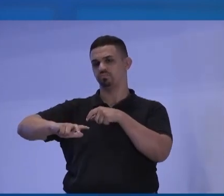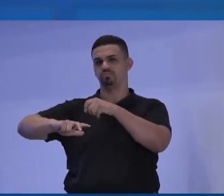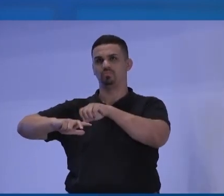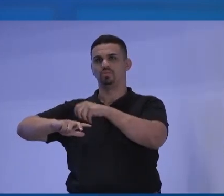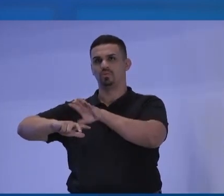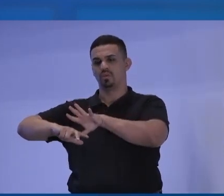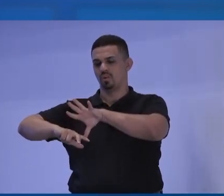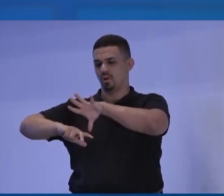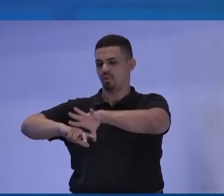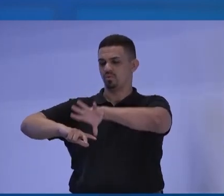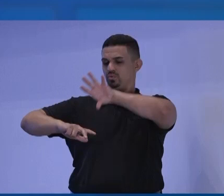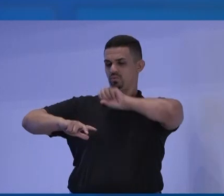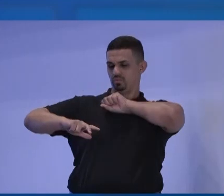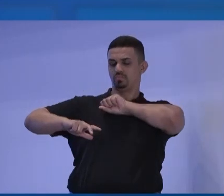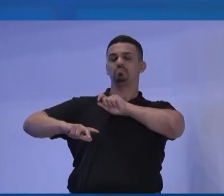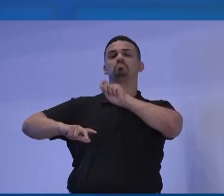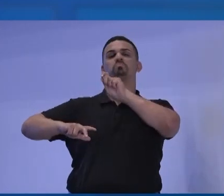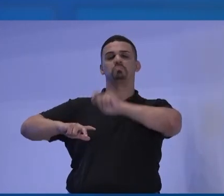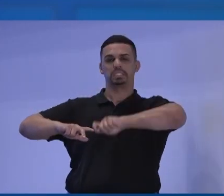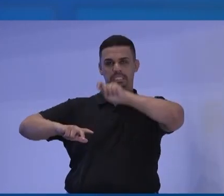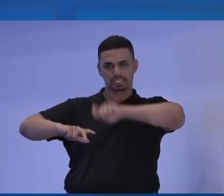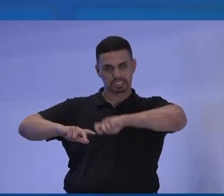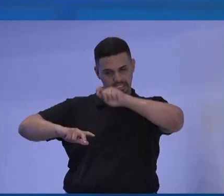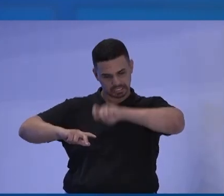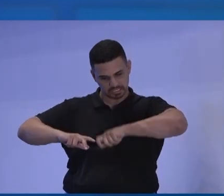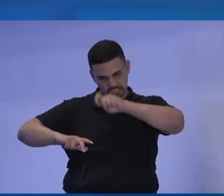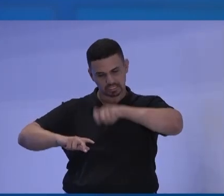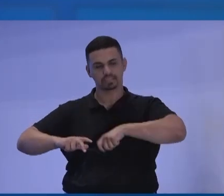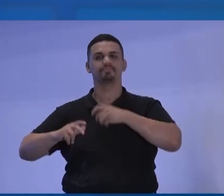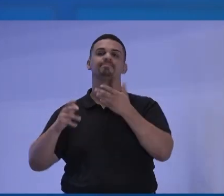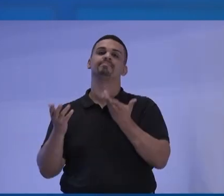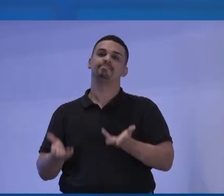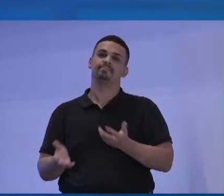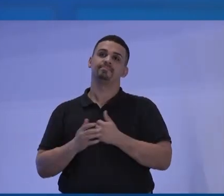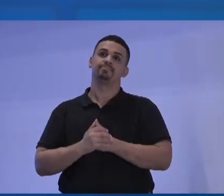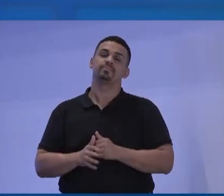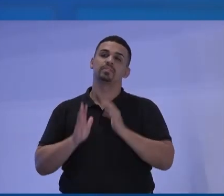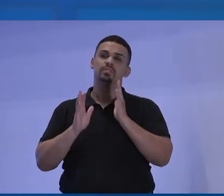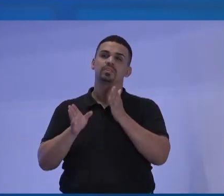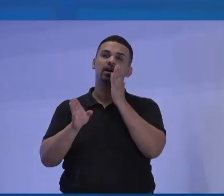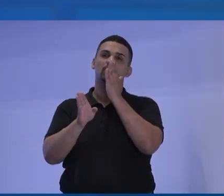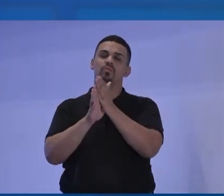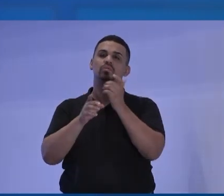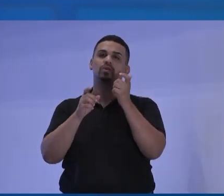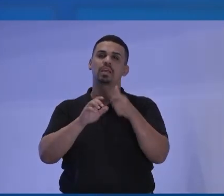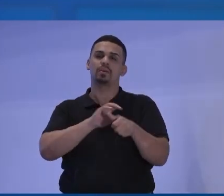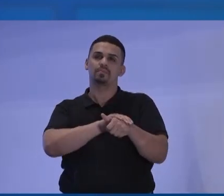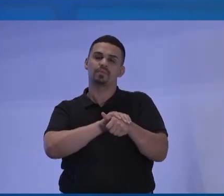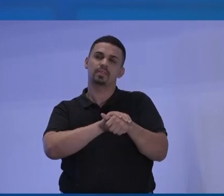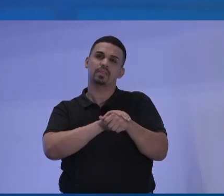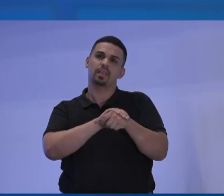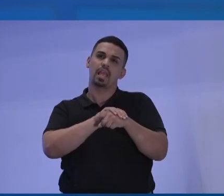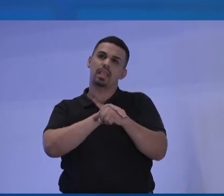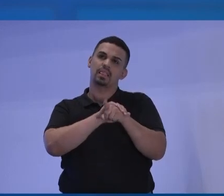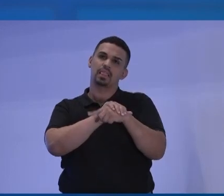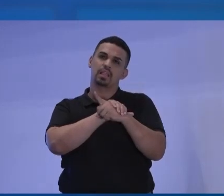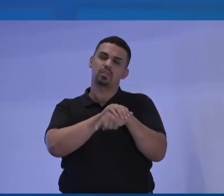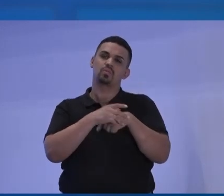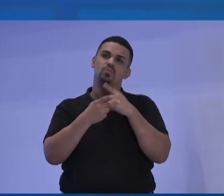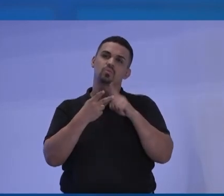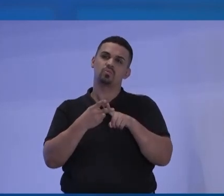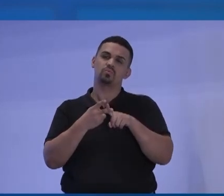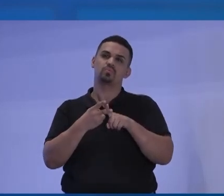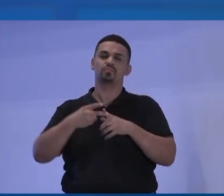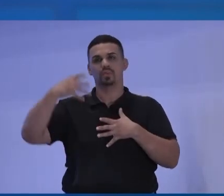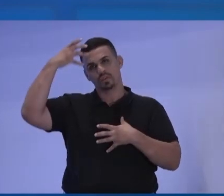encontrados micobactérias lepre em tatus, esquilos, chimpanzés e macacos.